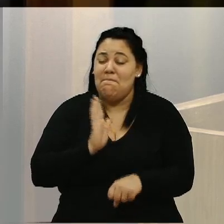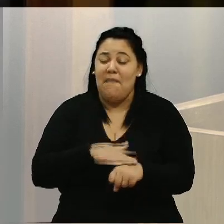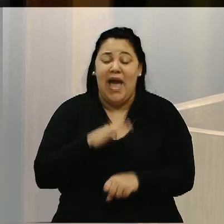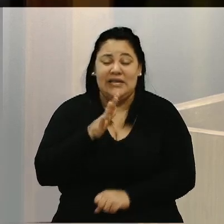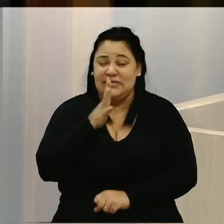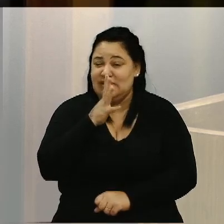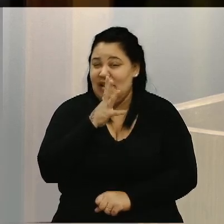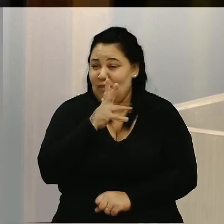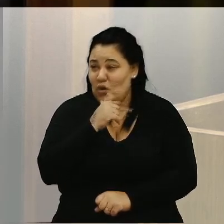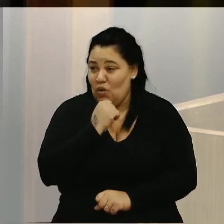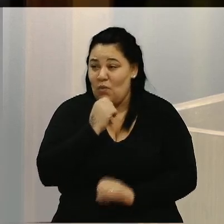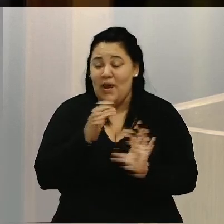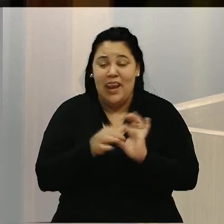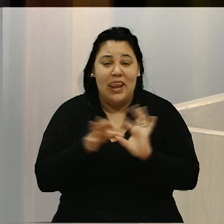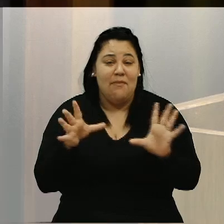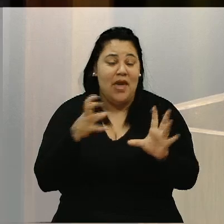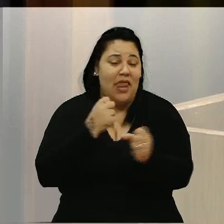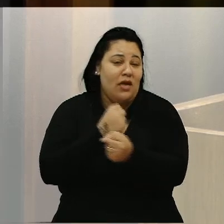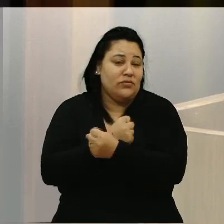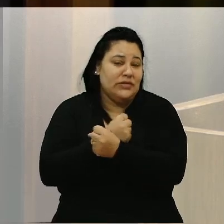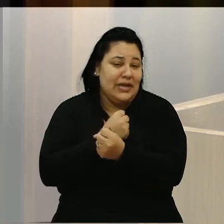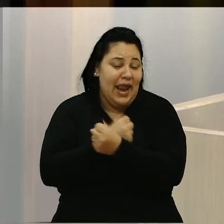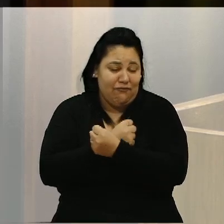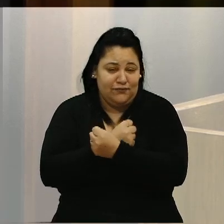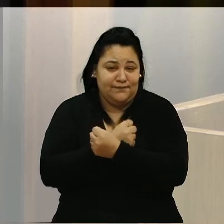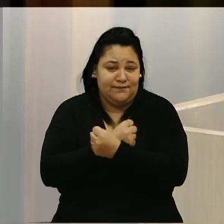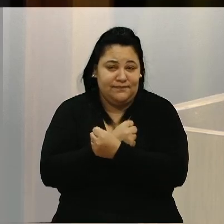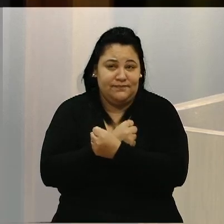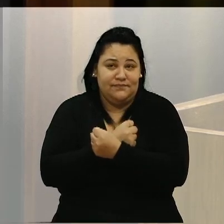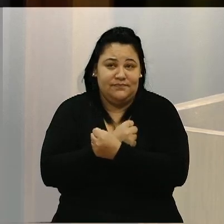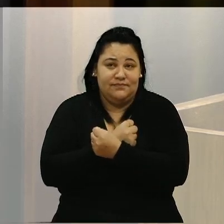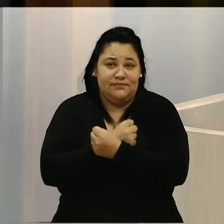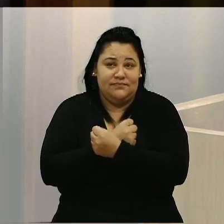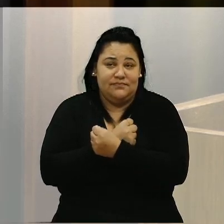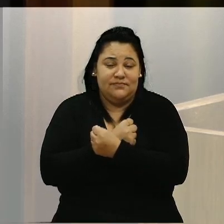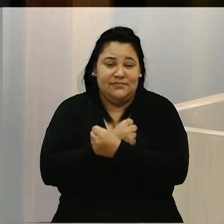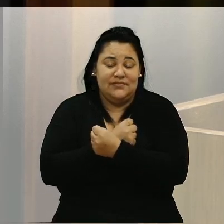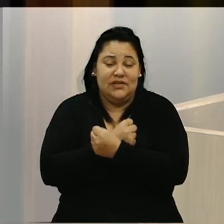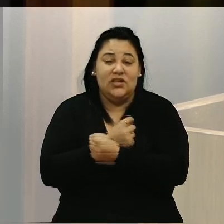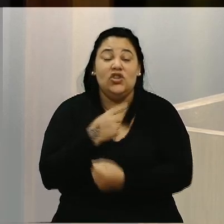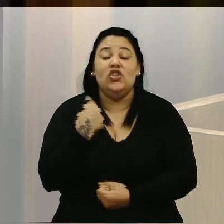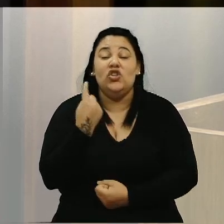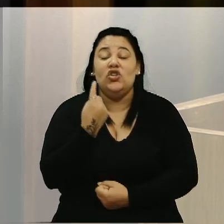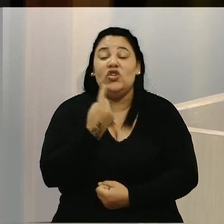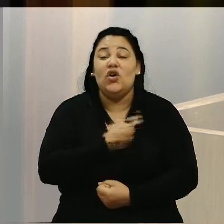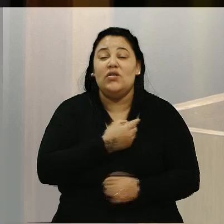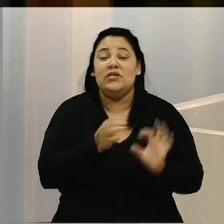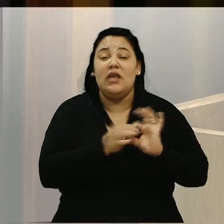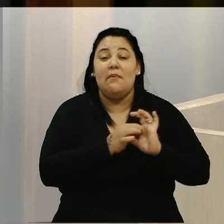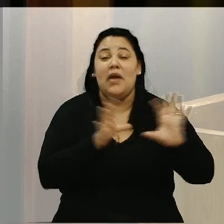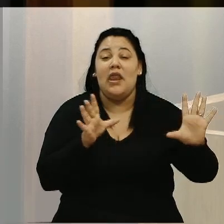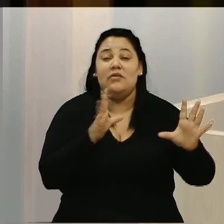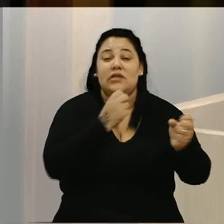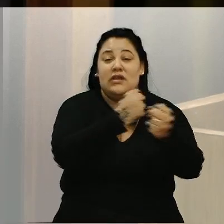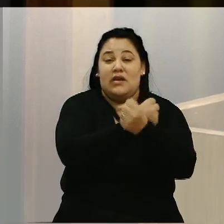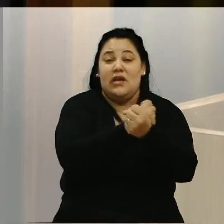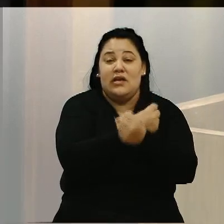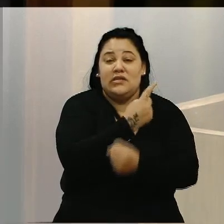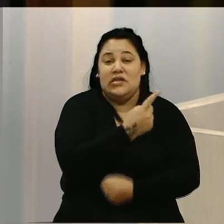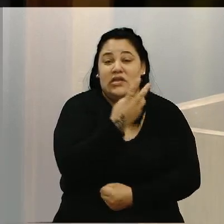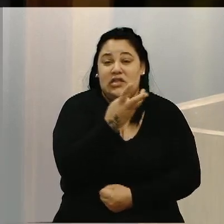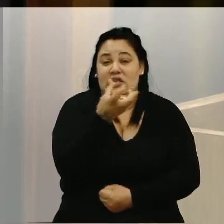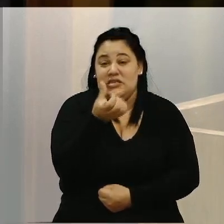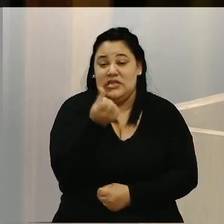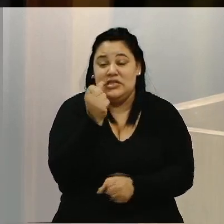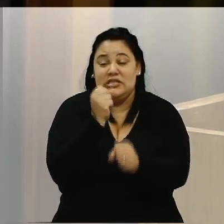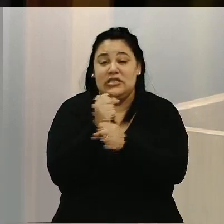abolir a escravidão. A gente aboliu a escravidão há 136 anos atrás.